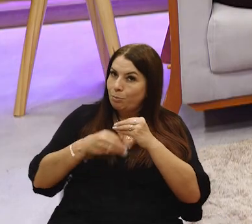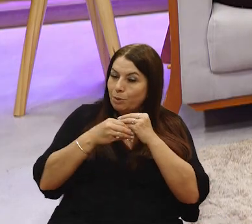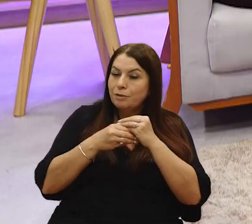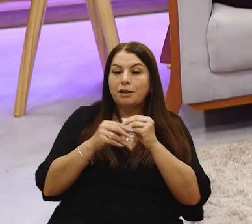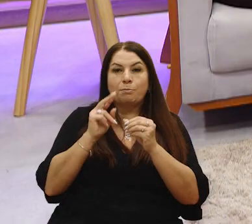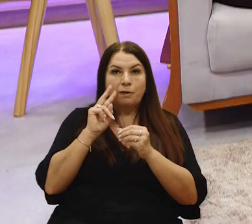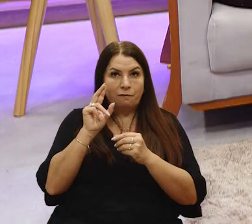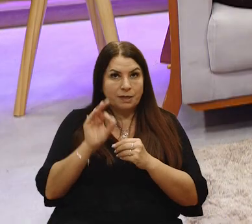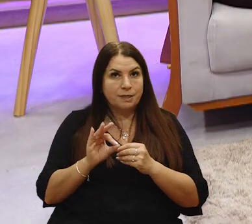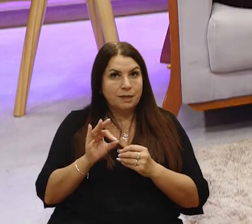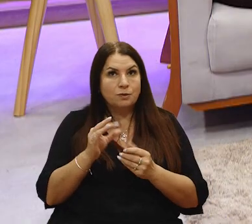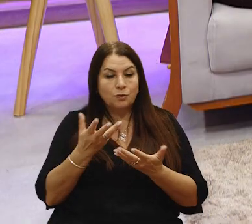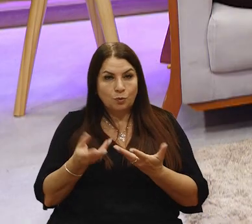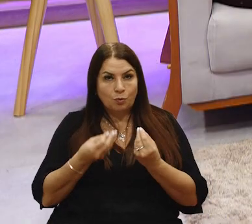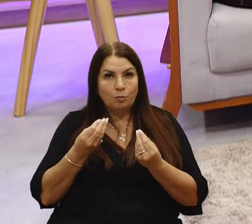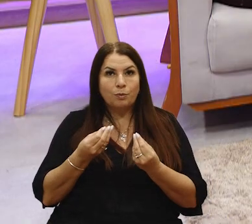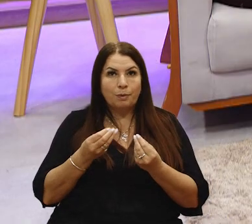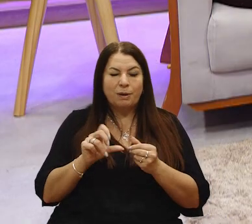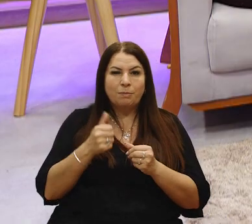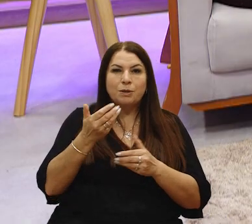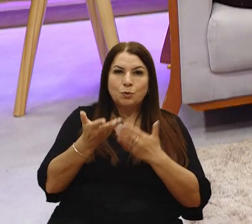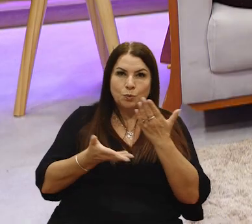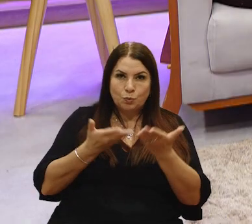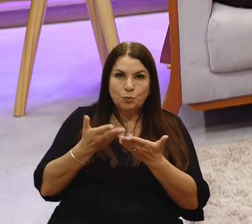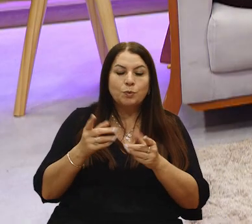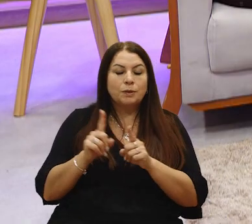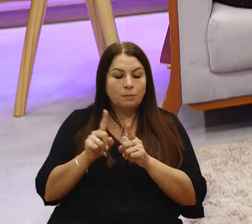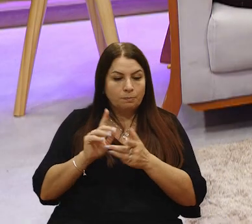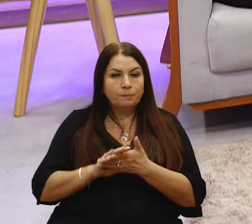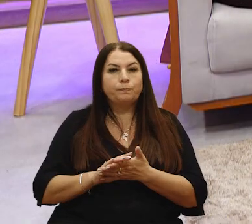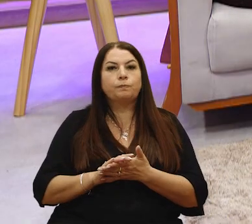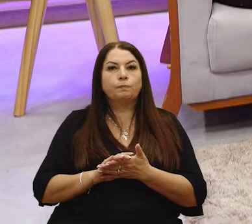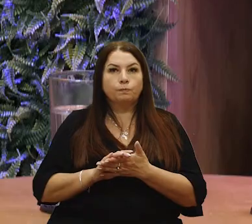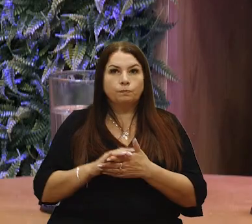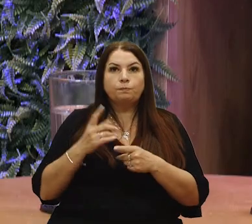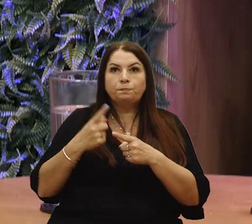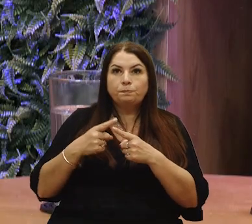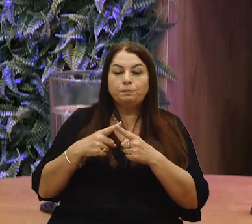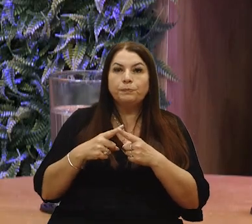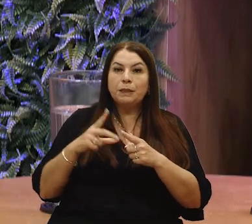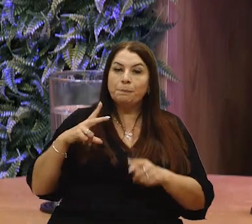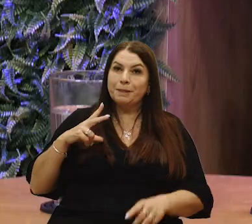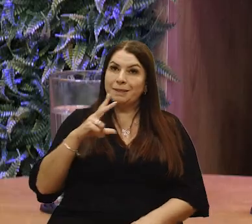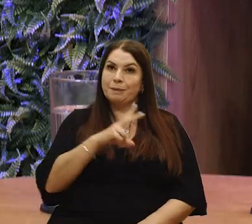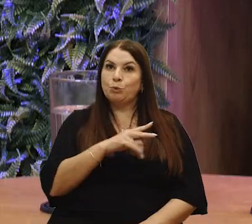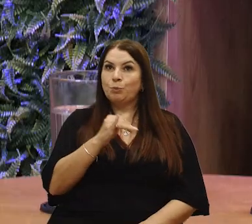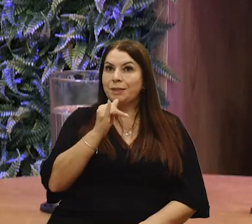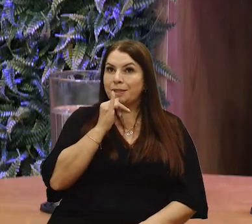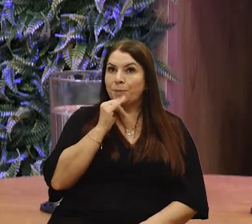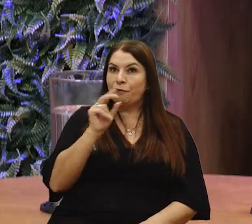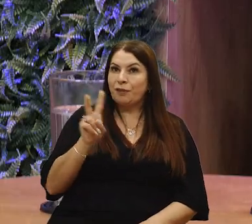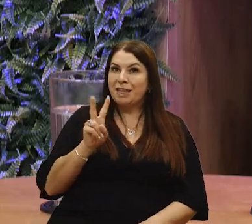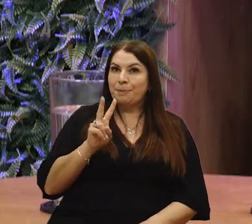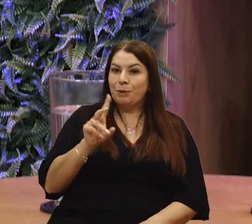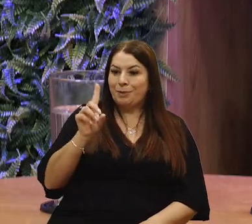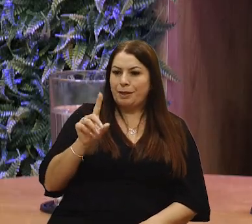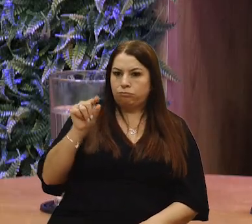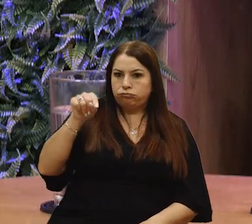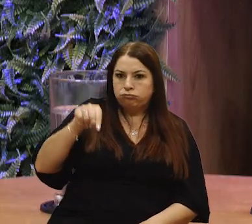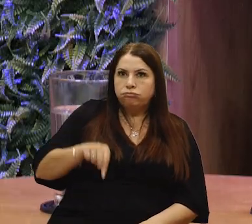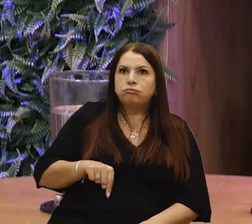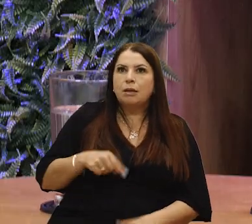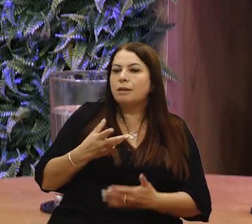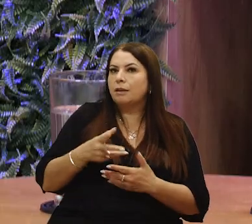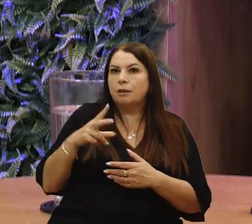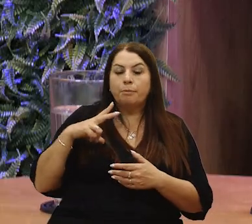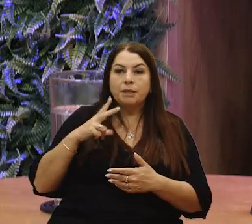ali para nossa questão fisiológica mesmo. Então, ao invés dessa mitocôndria oxidar essa gordura, ela acaba retendo, armazenando. Então, essa paciente, ela